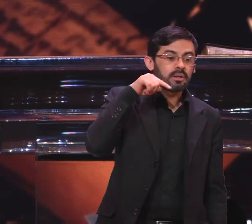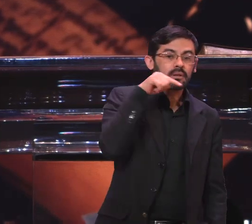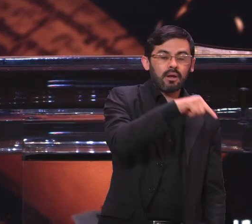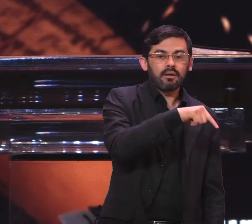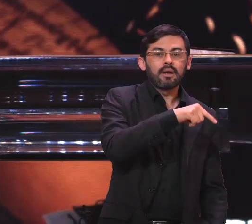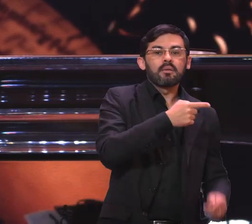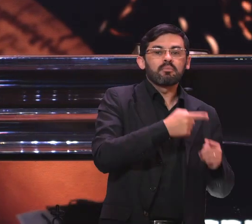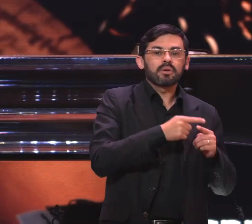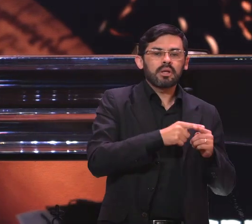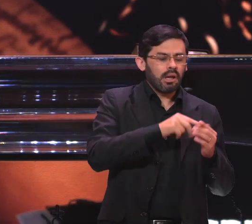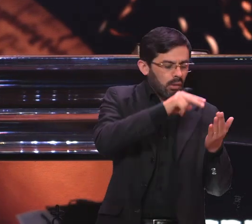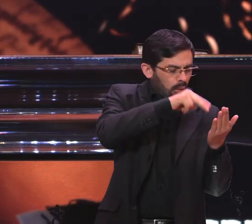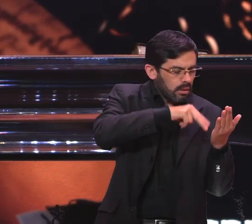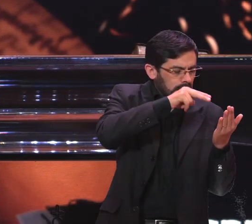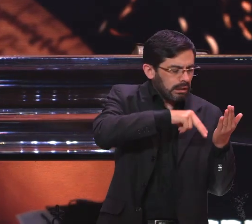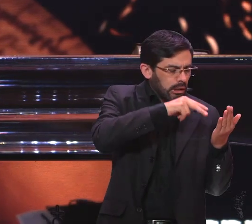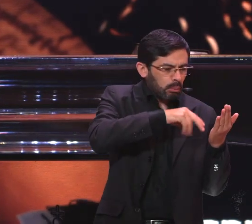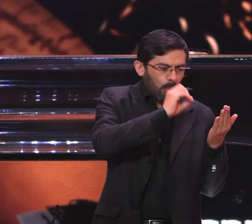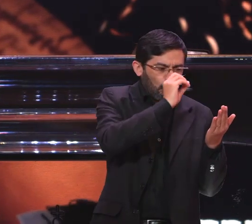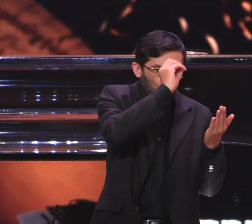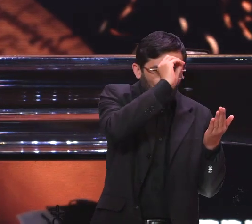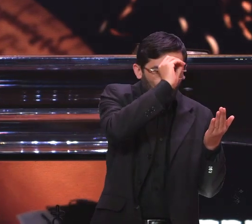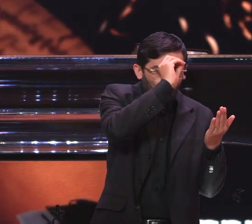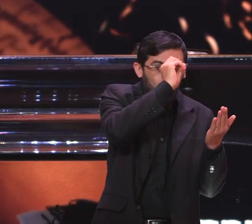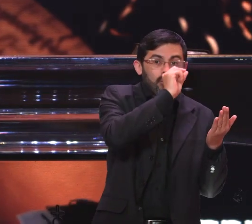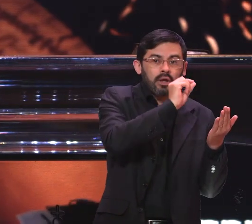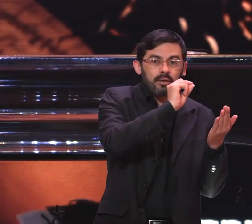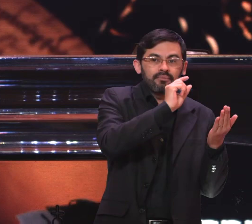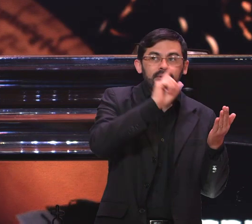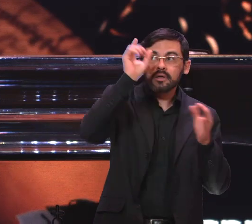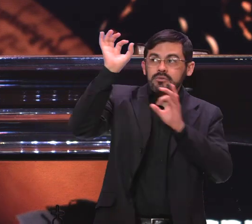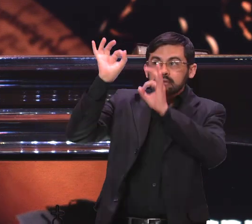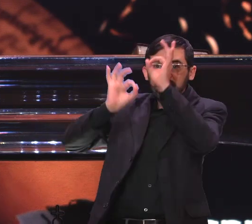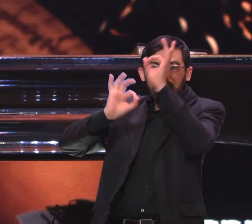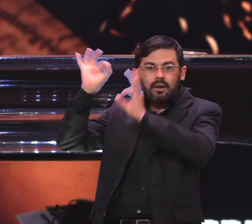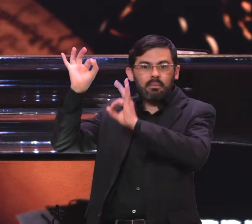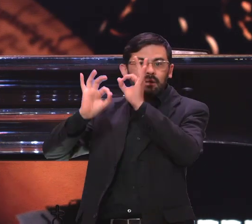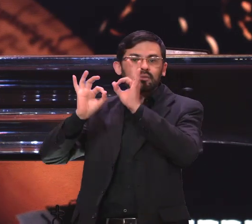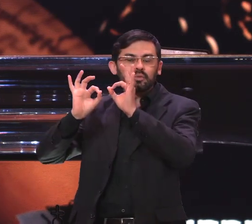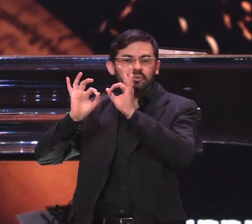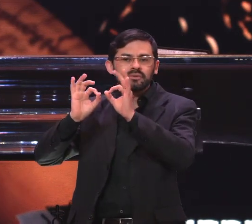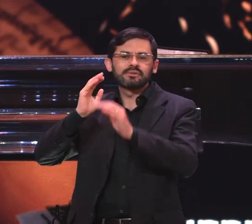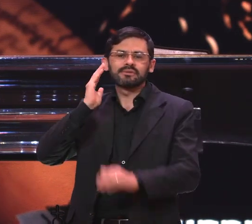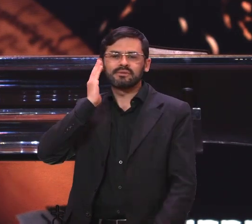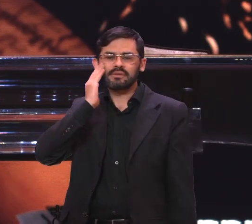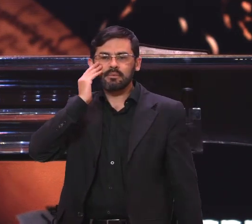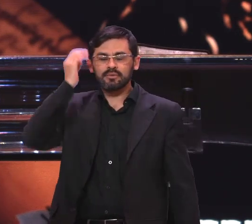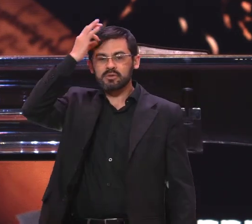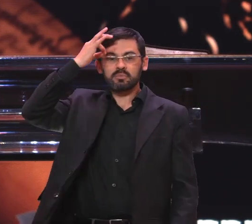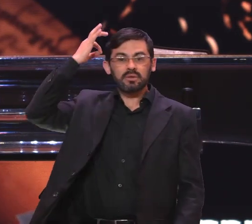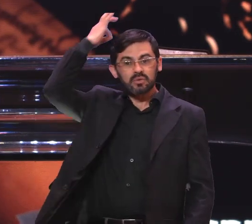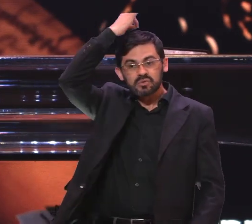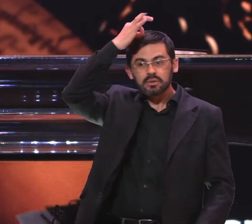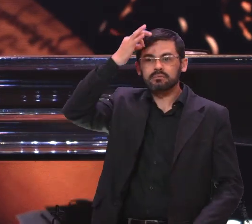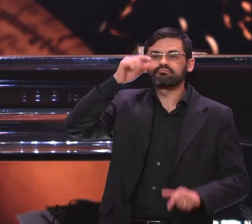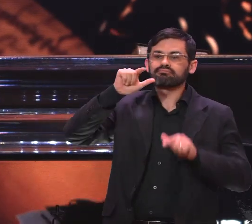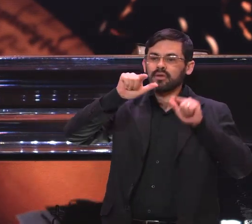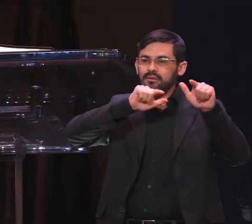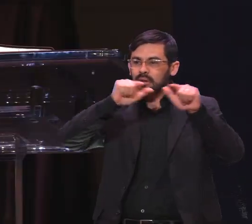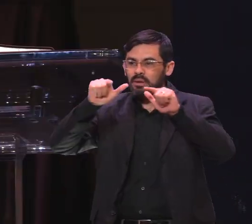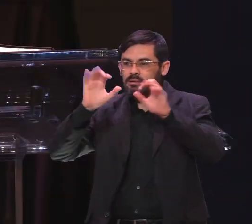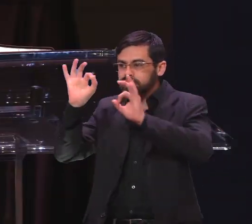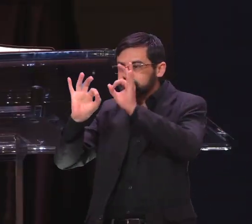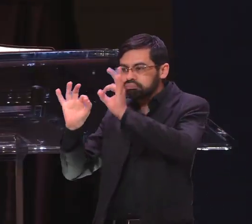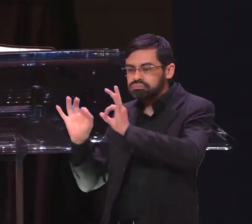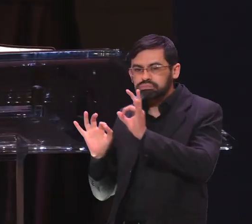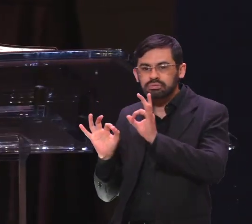porque enquanto aquele homem estava lendo a palavra, Deus está trabalhando, sabe? O Espírito está trabalhando. Esses dias eu